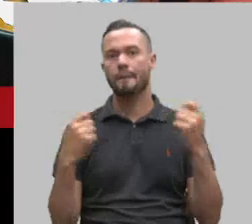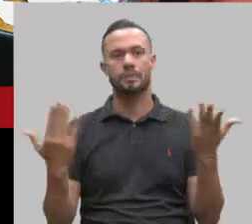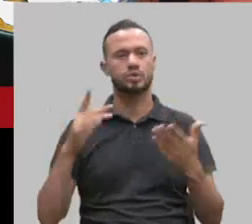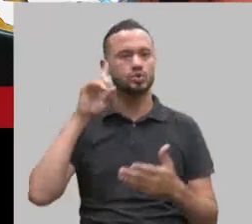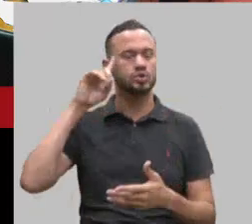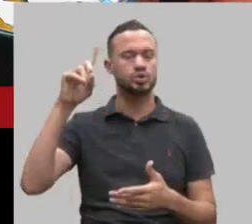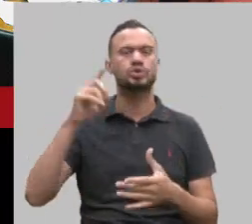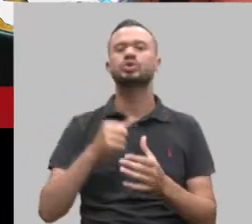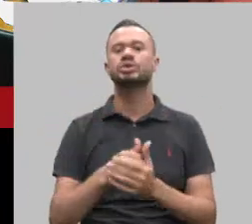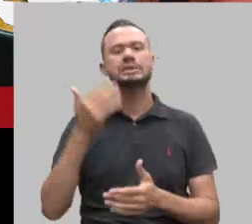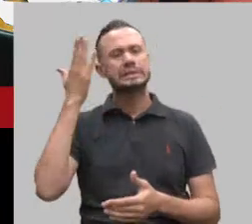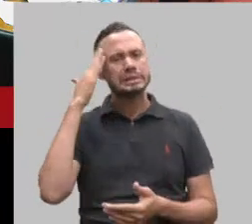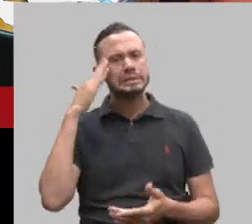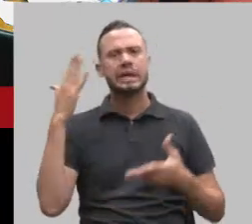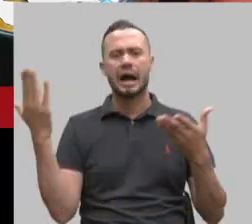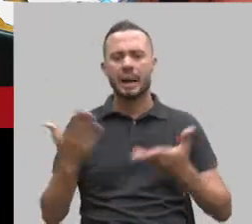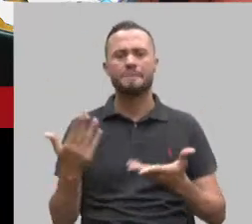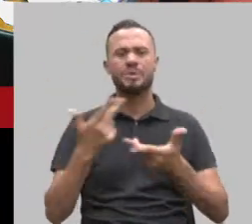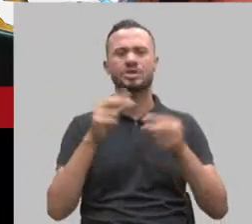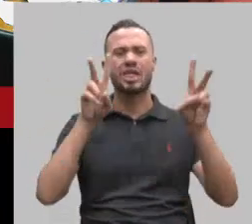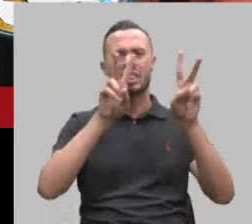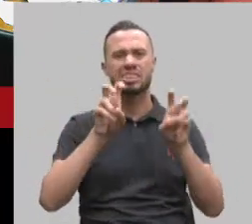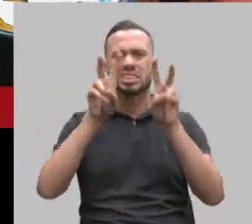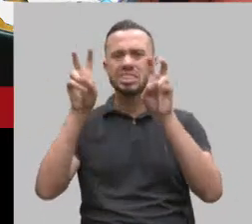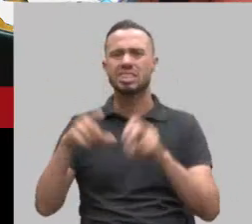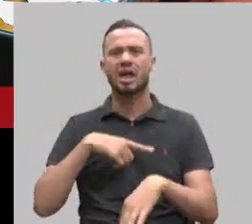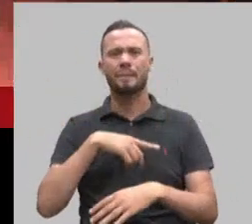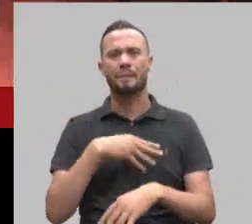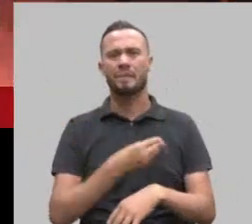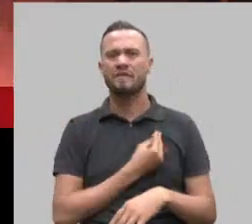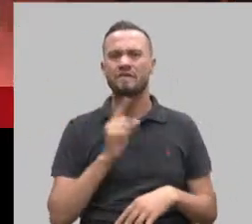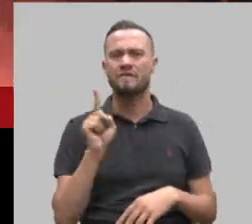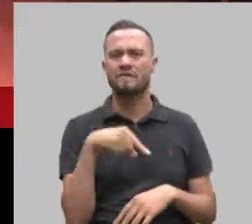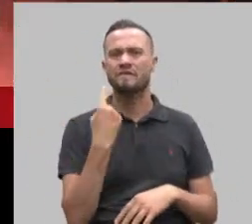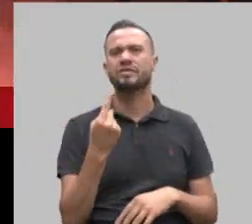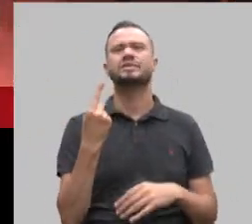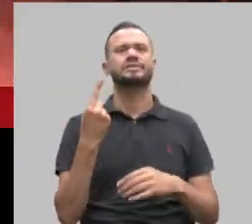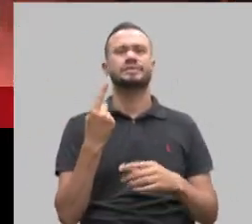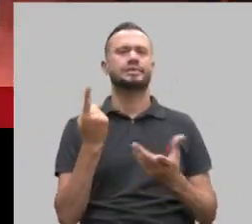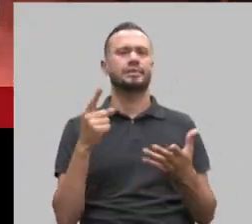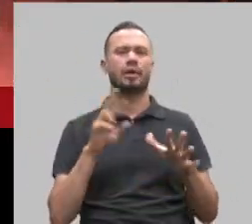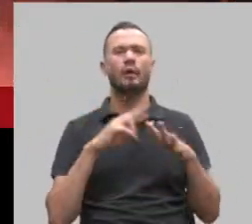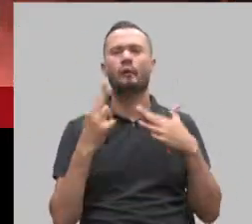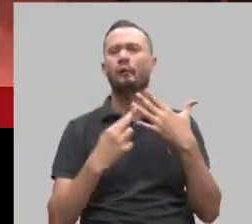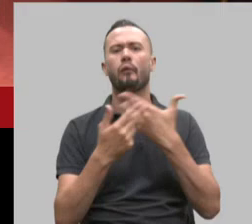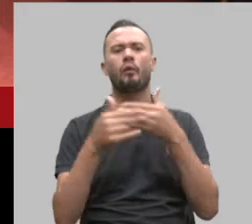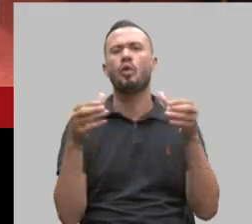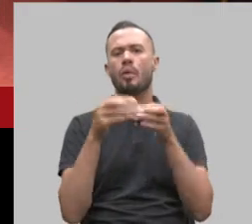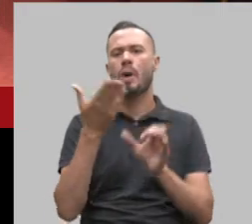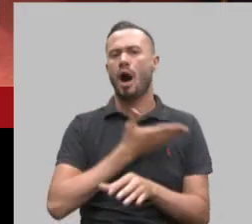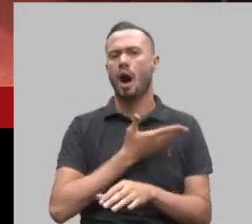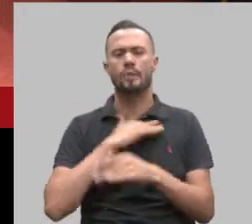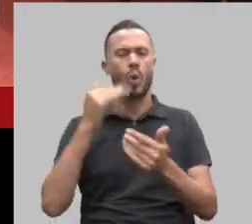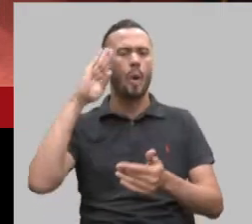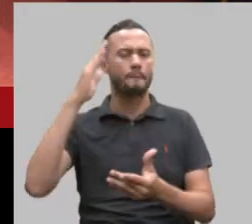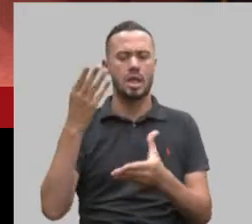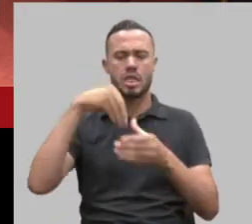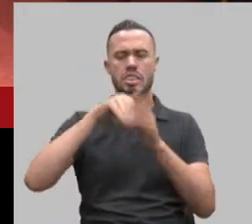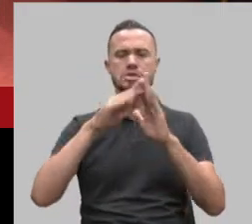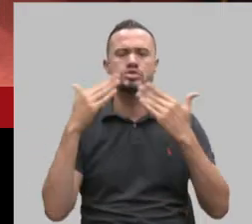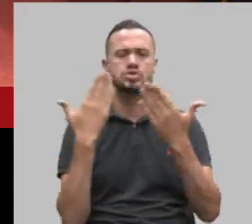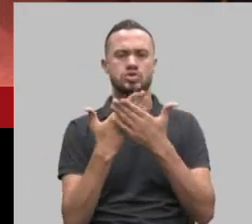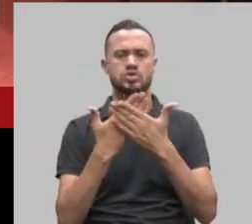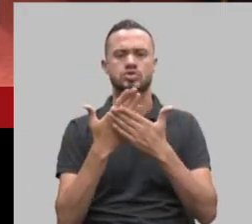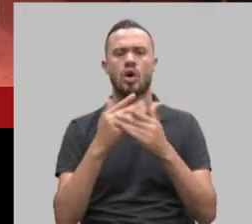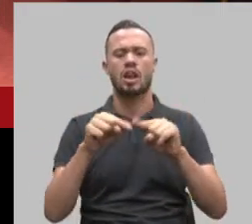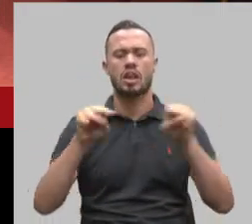o quão presente essas pautas estão em nossas vidas seja por meio da mídias sociais dos grupos de amigos ou principalmente em nossas escolas dentro das nossas salas de